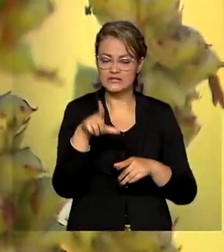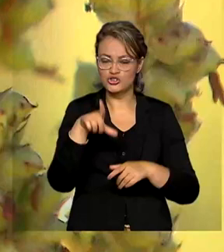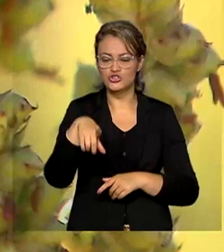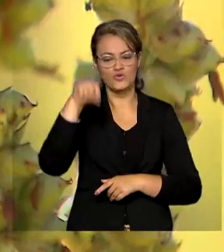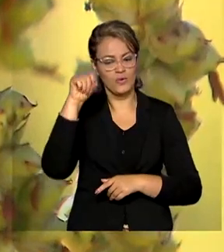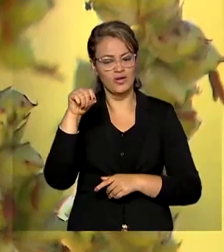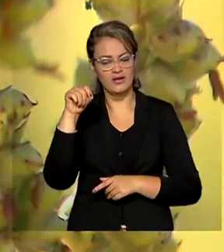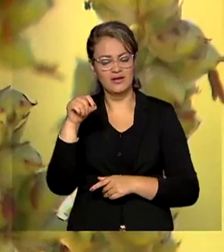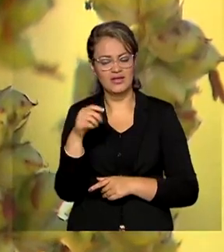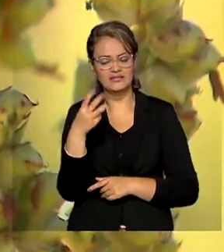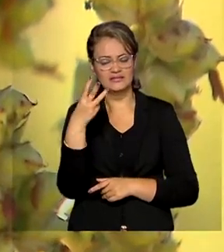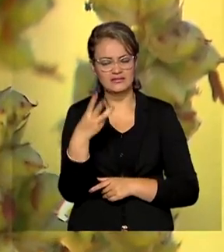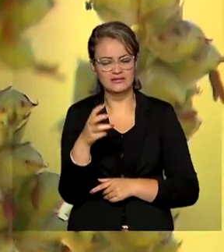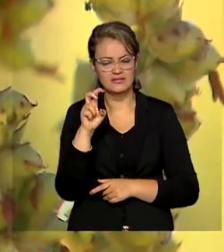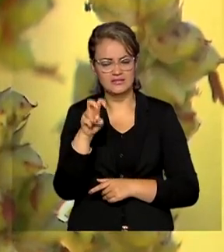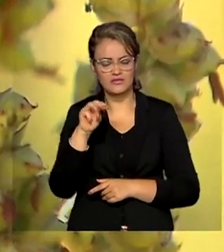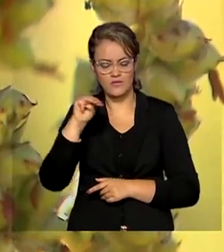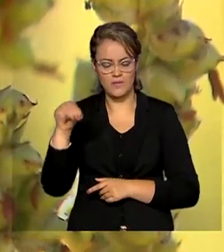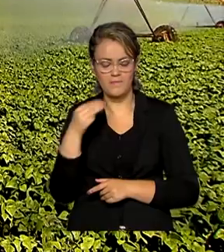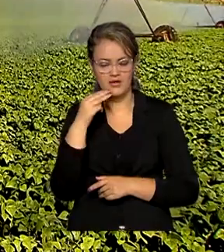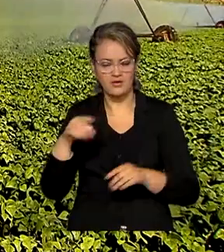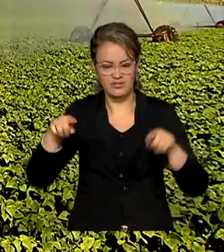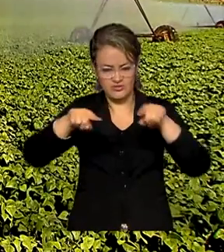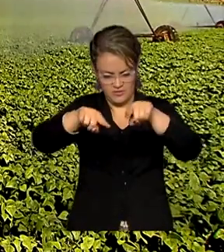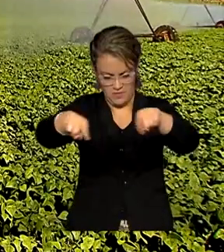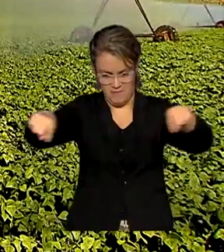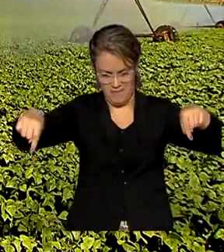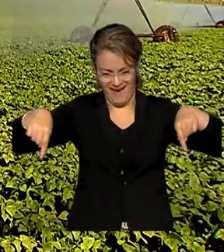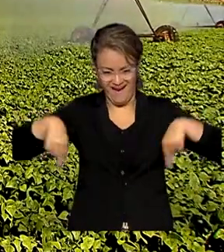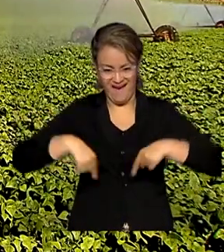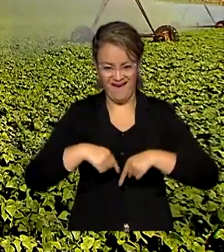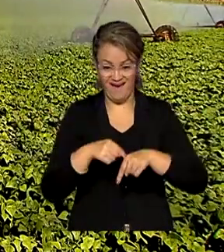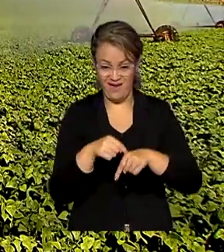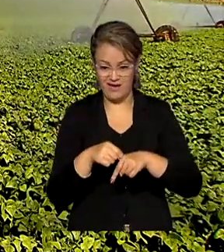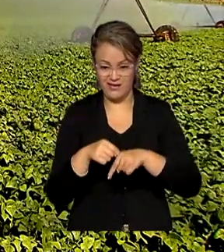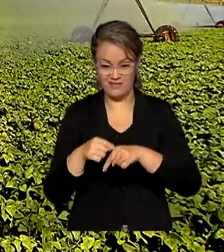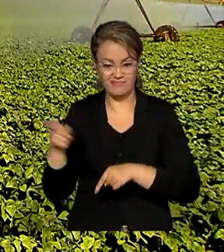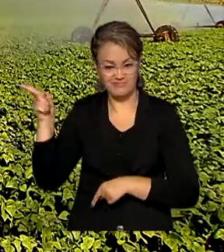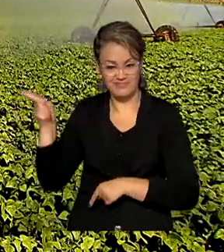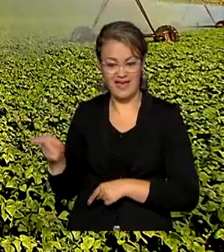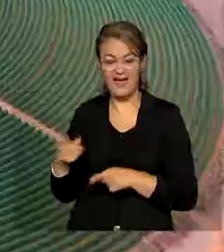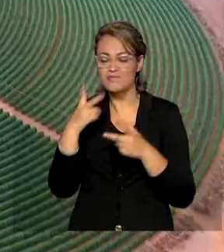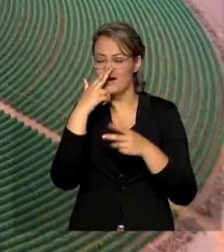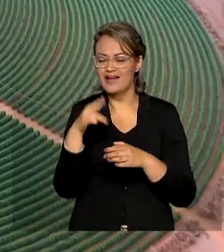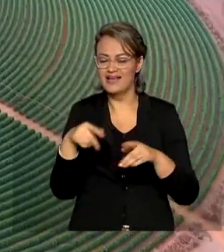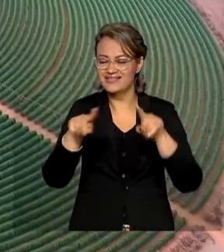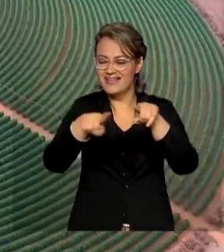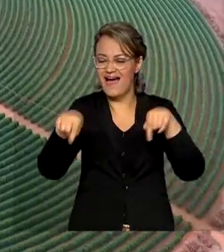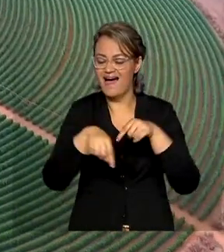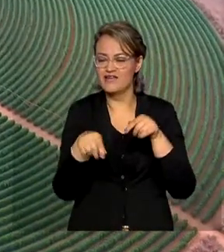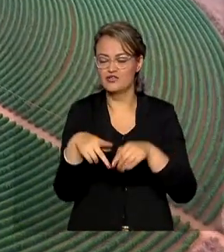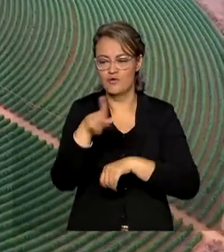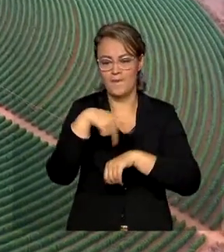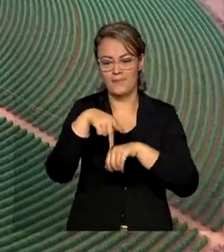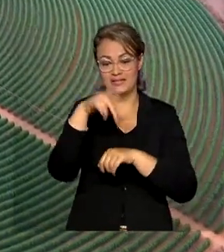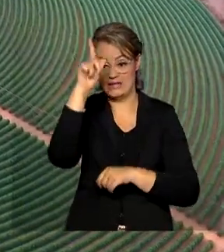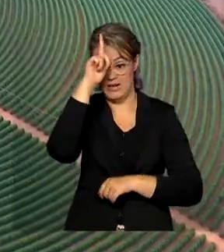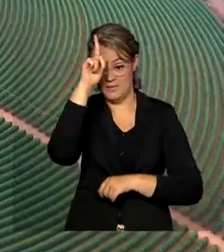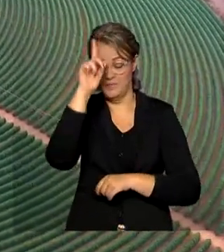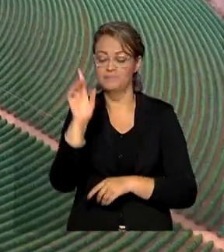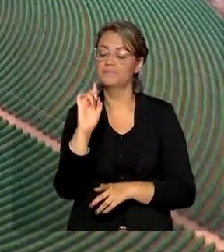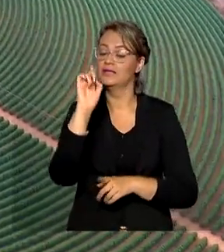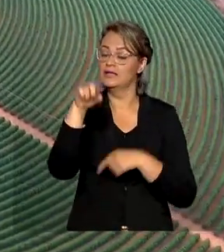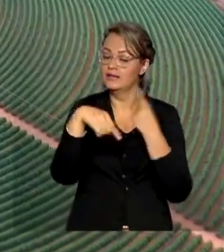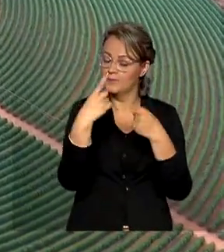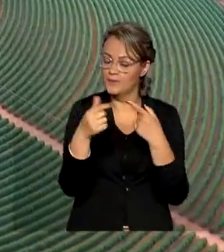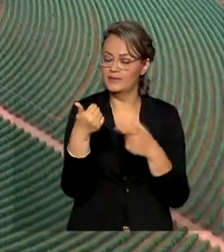em 35,5 de hectares, o equivalente ao território da Alemanha. Passados 10 anos, o